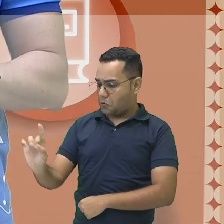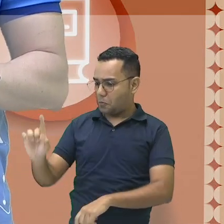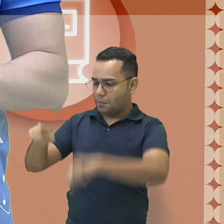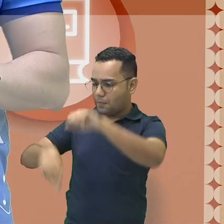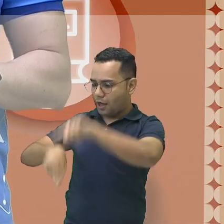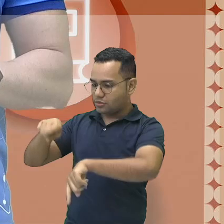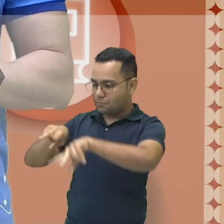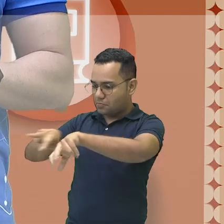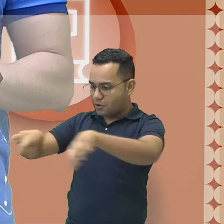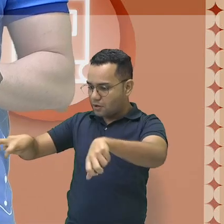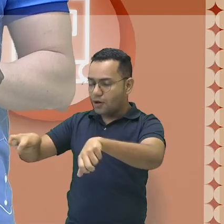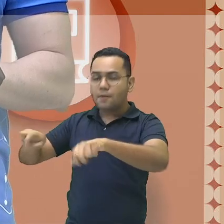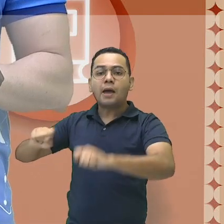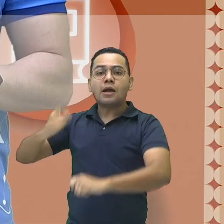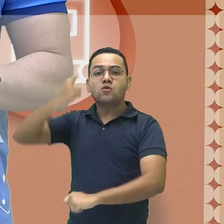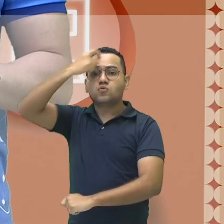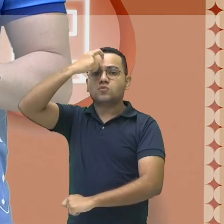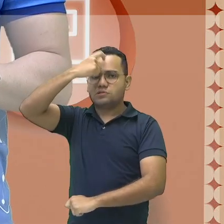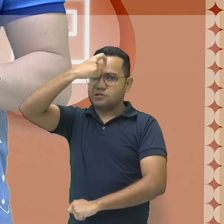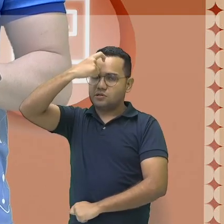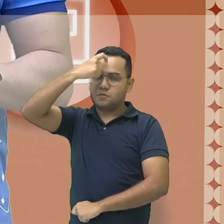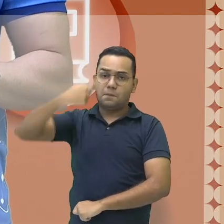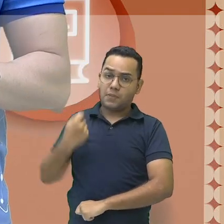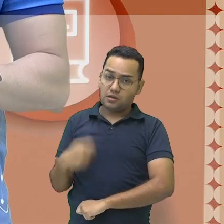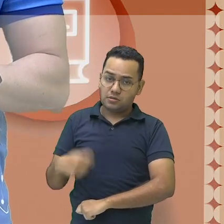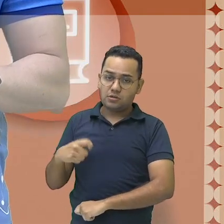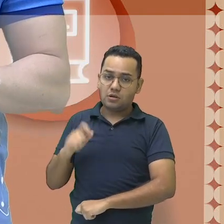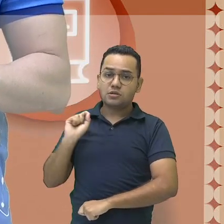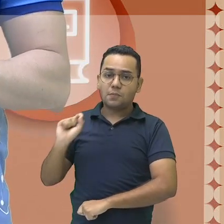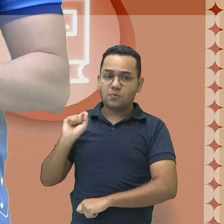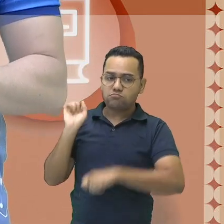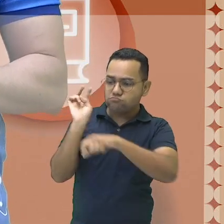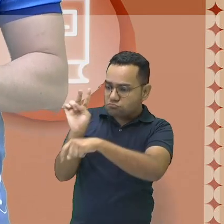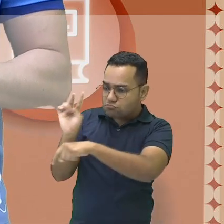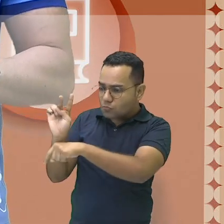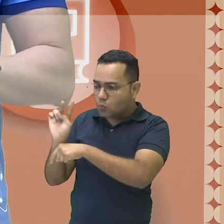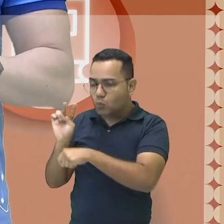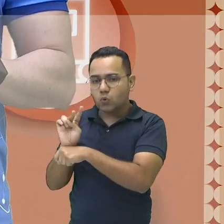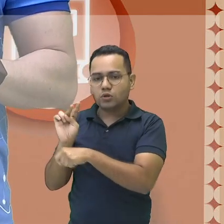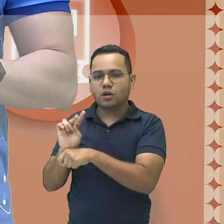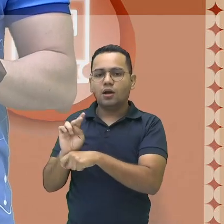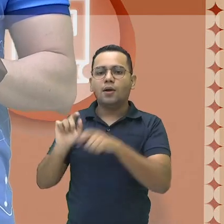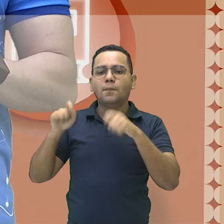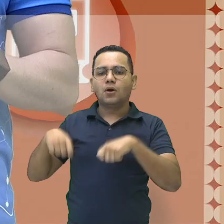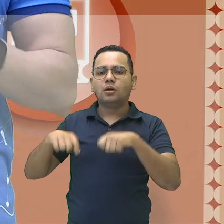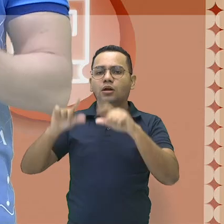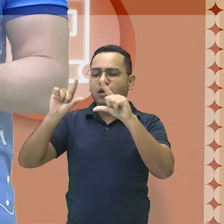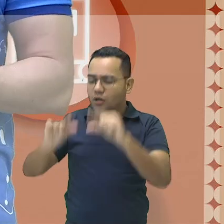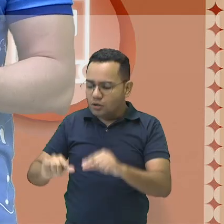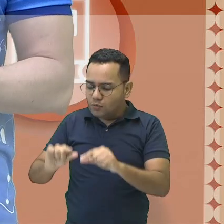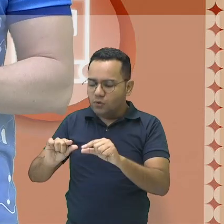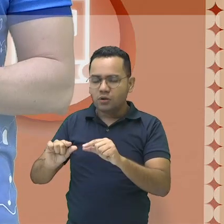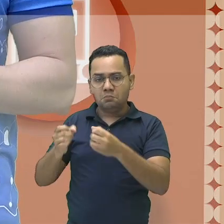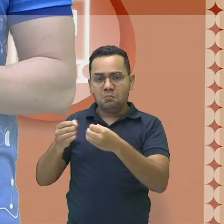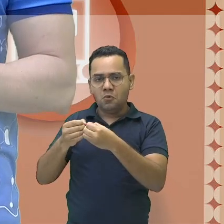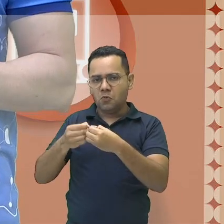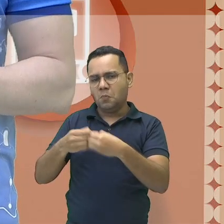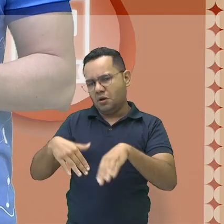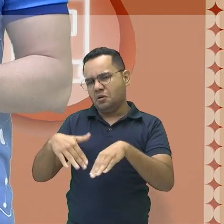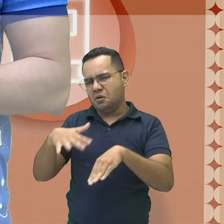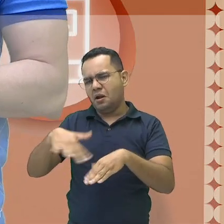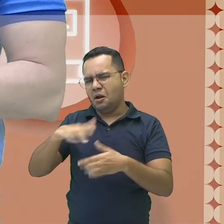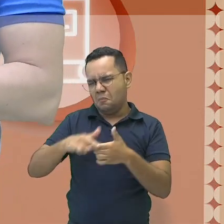recursos naturais, mas de forma racional, tá certo? Sempre respeitando o meio ambiente e pensando em reduzir os